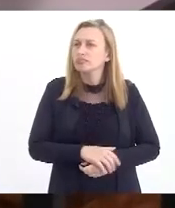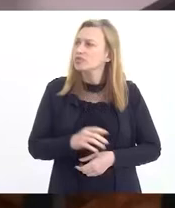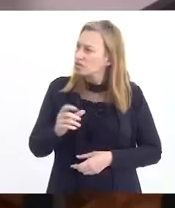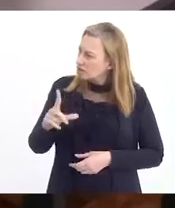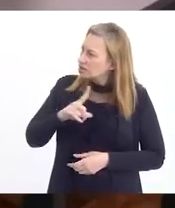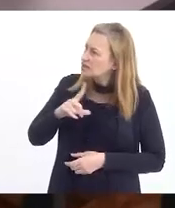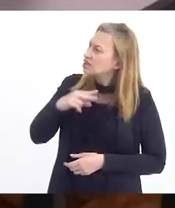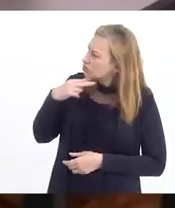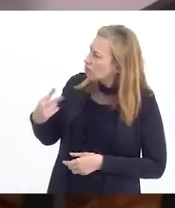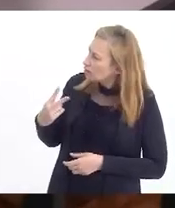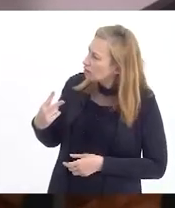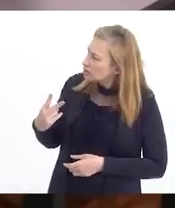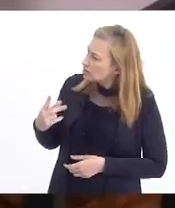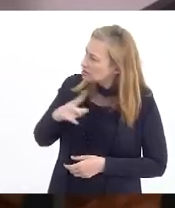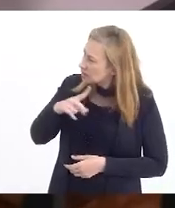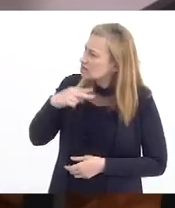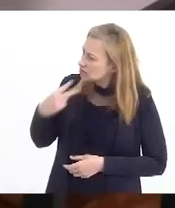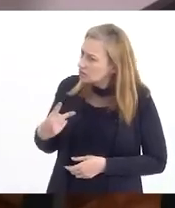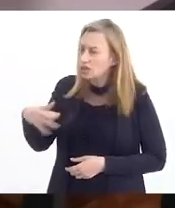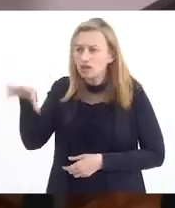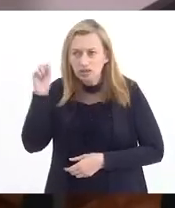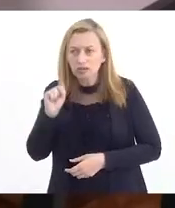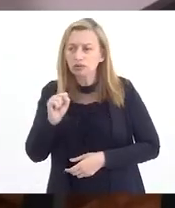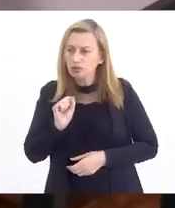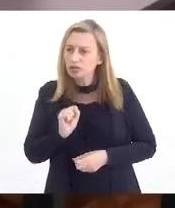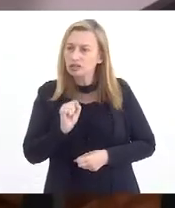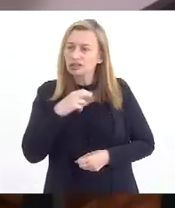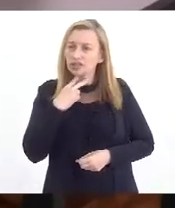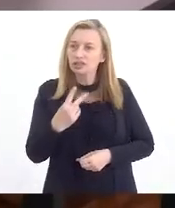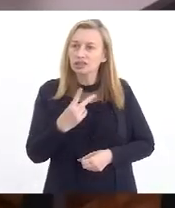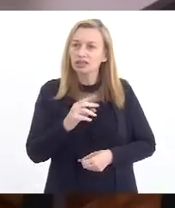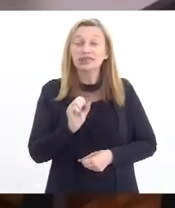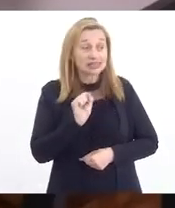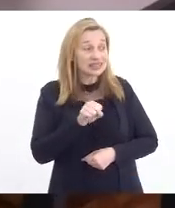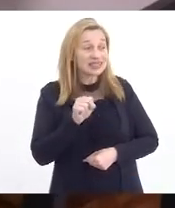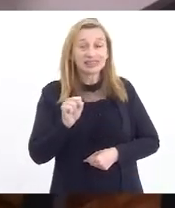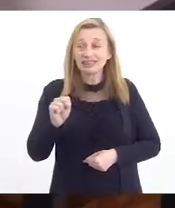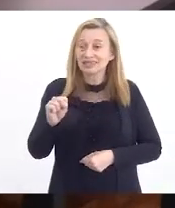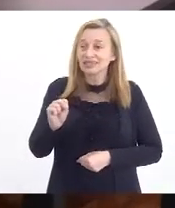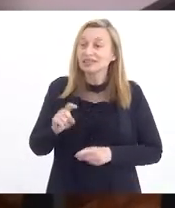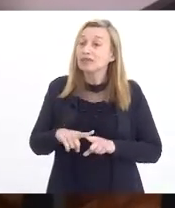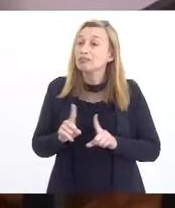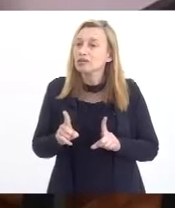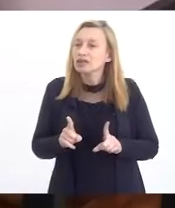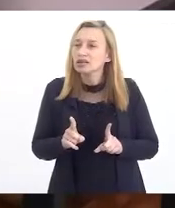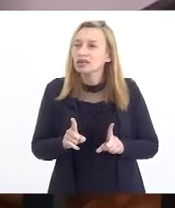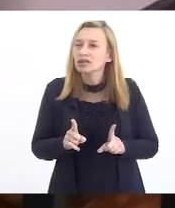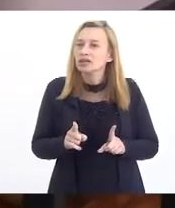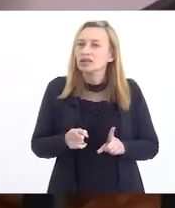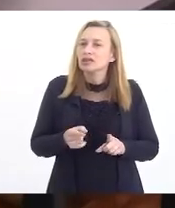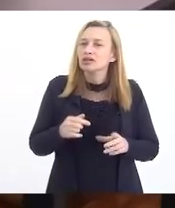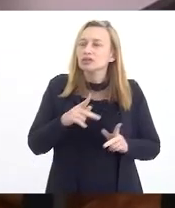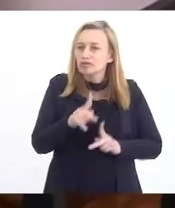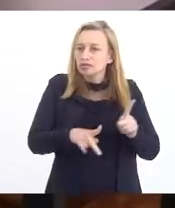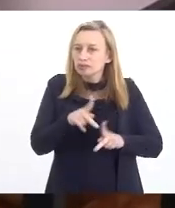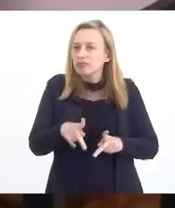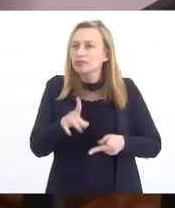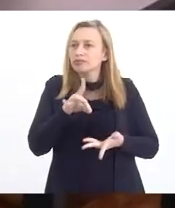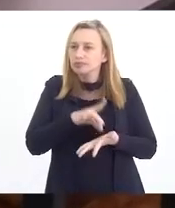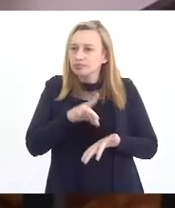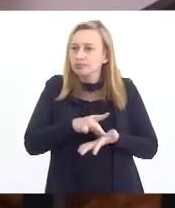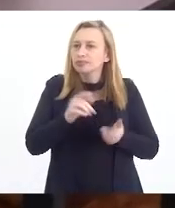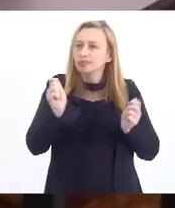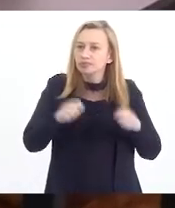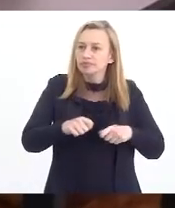voz, você está sendo ouvido na comissão. Tá tendo voz. Sim, mas que a população realmente possa